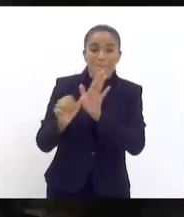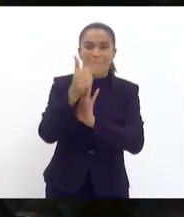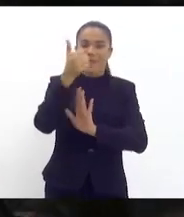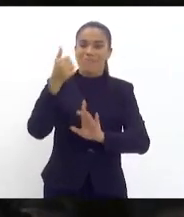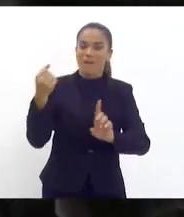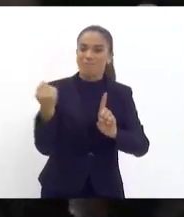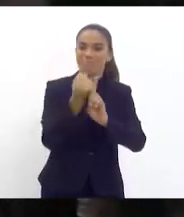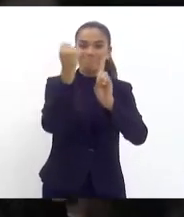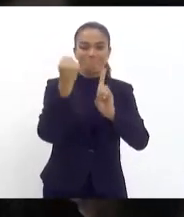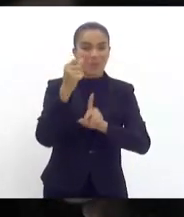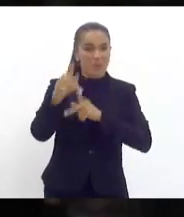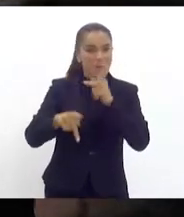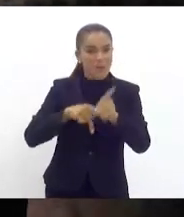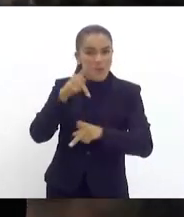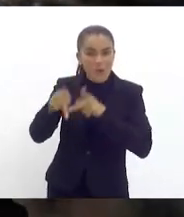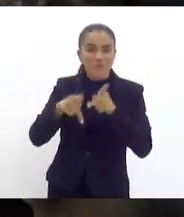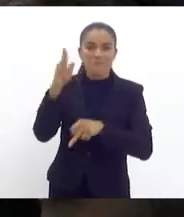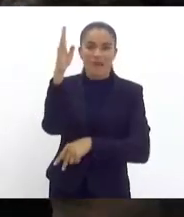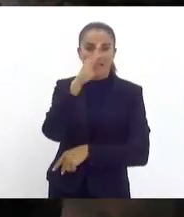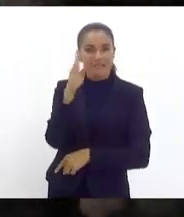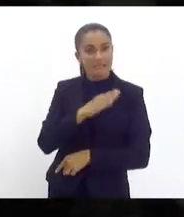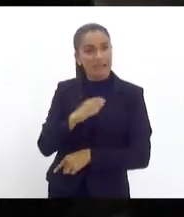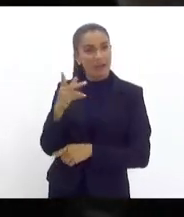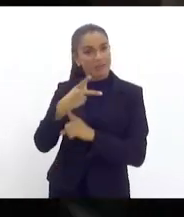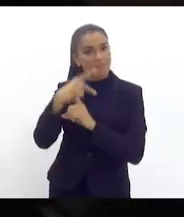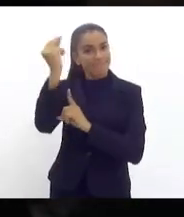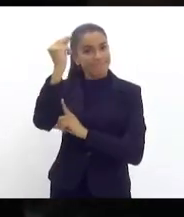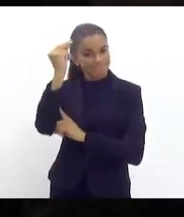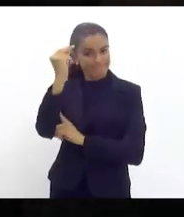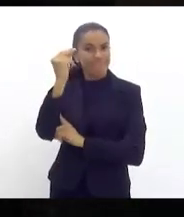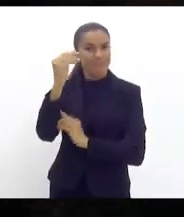históricos que o povo brasileiro ganha a partir